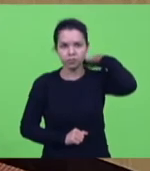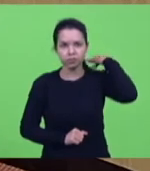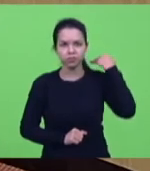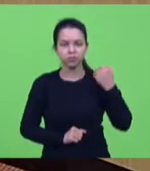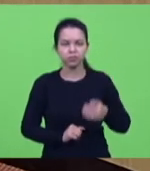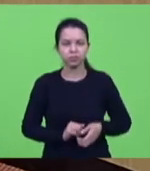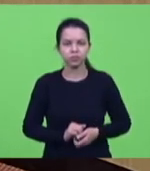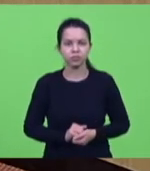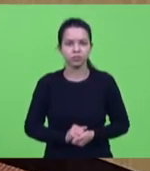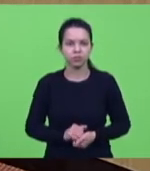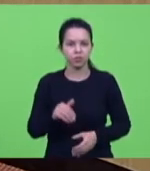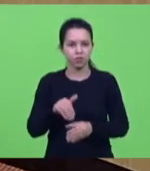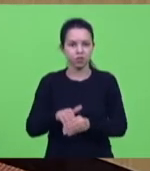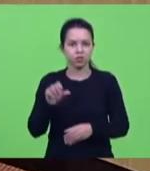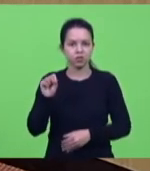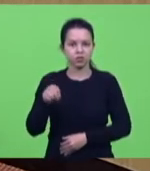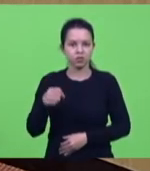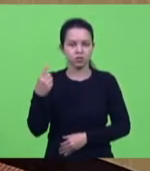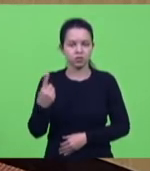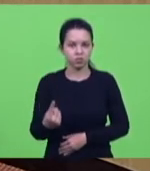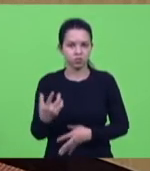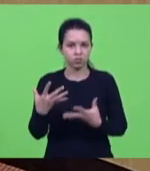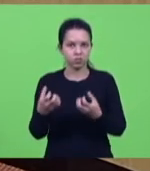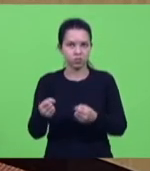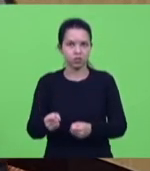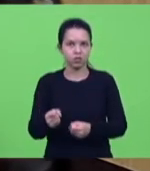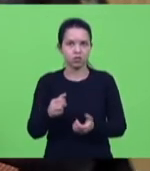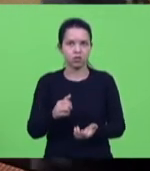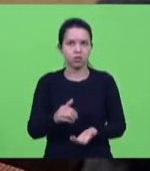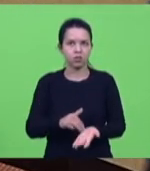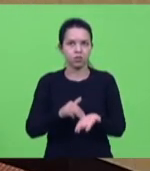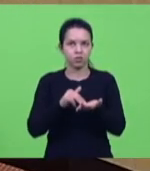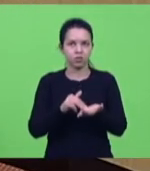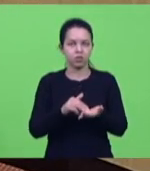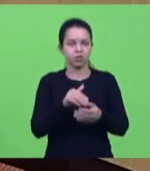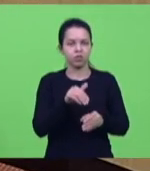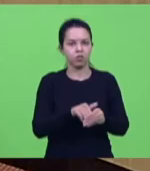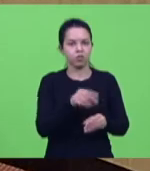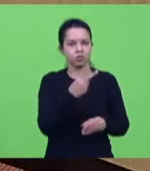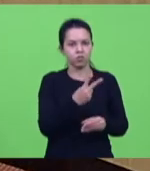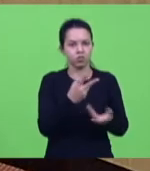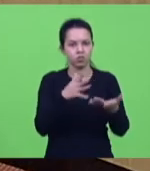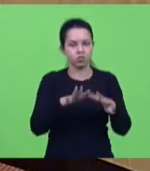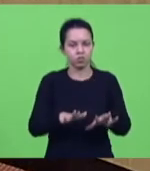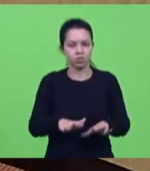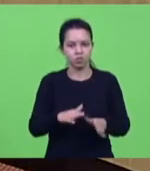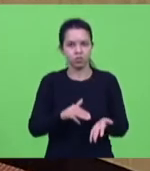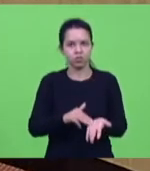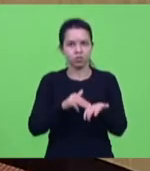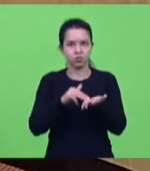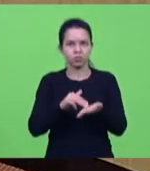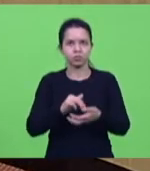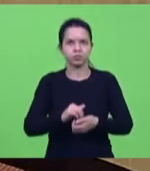Quem vota sim, vota 1, vota a favor da moção. Quem vota 2, rejeita a moção.